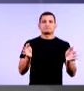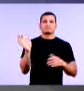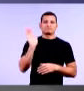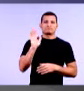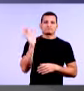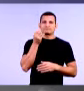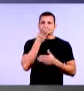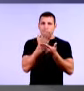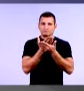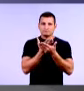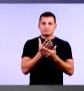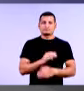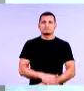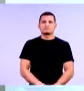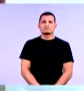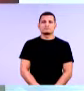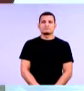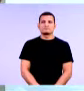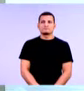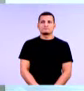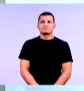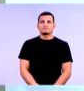estudos e até a próxima.